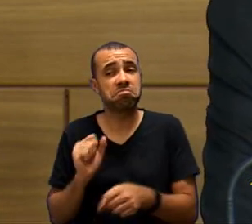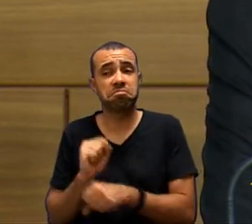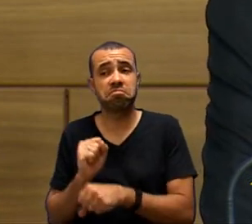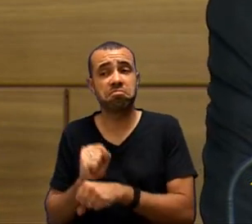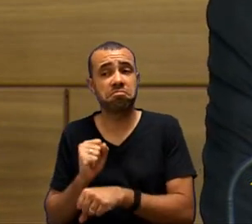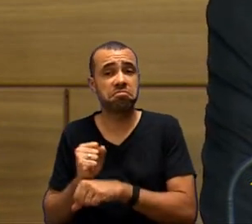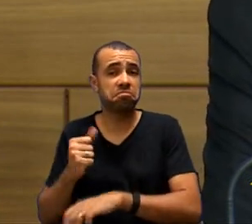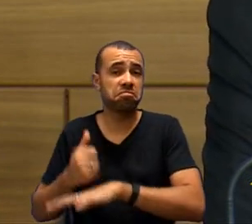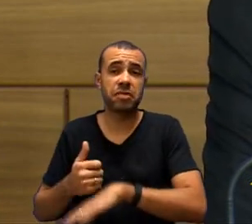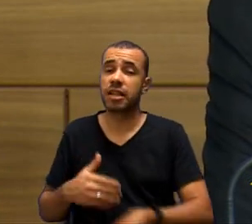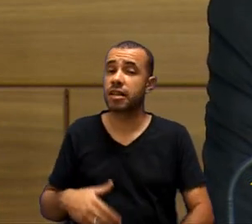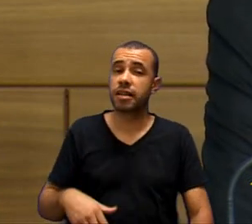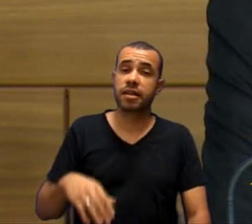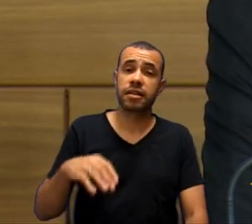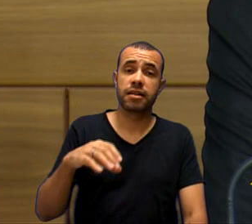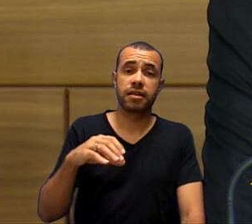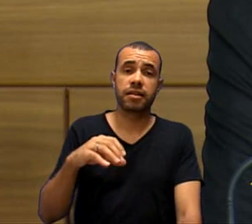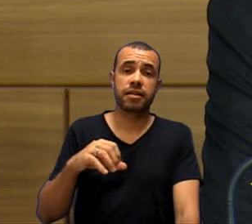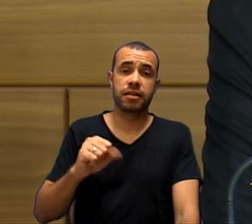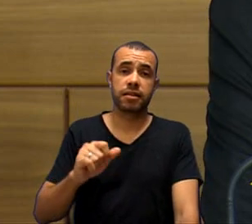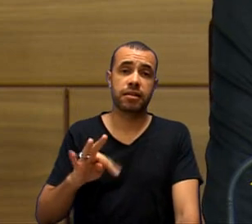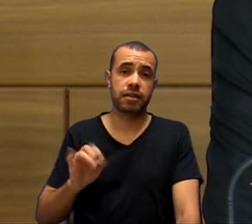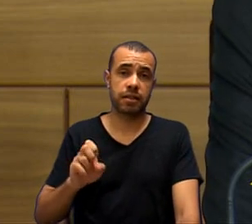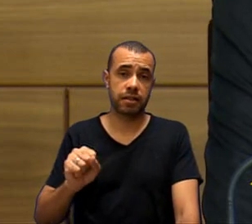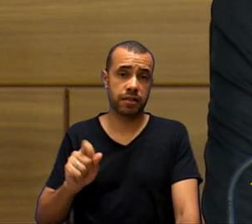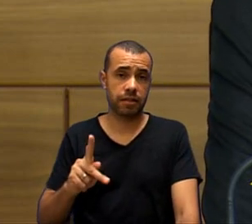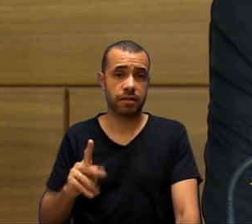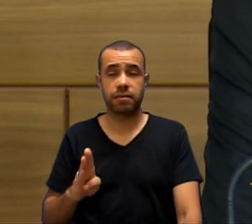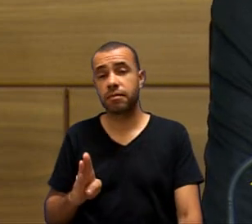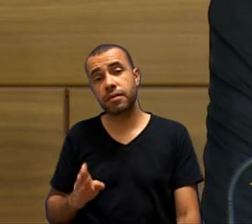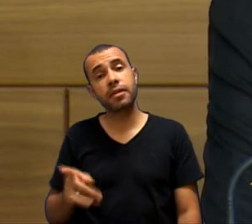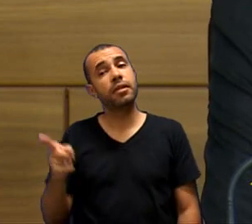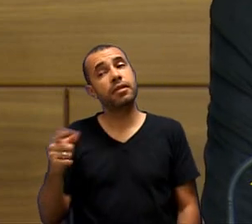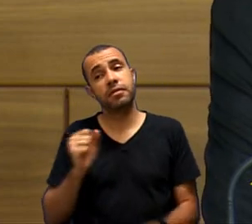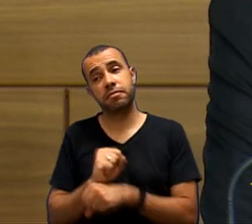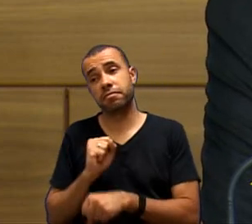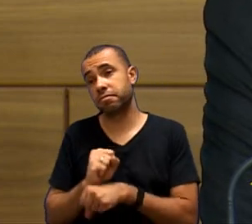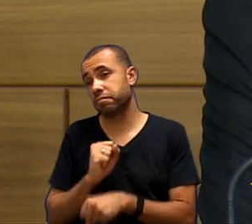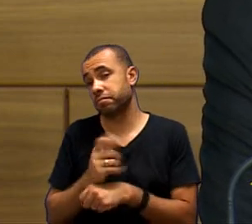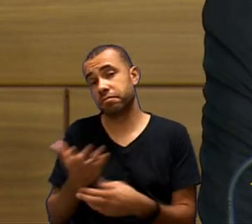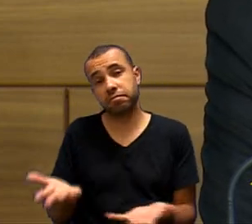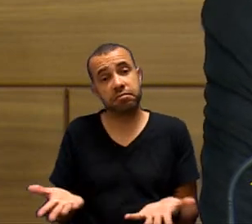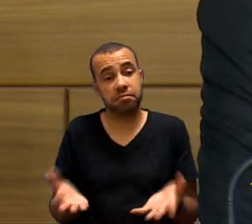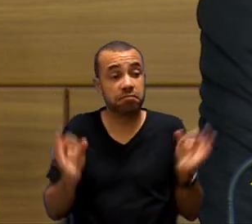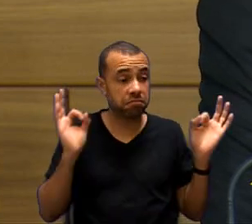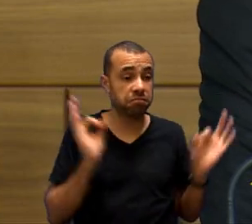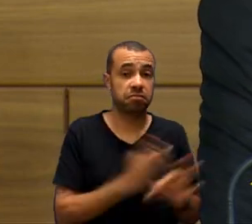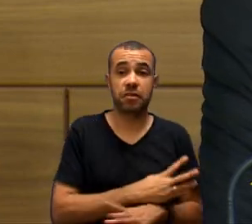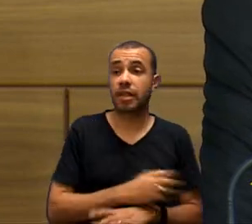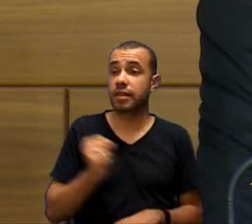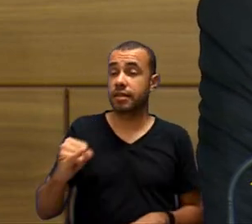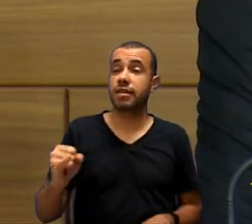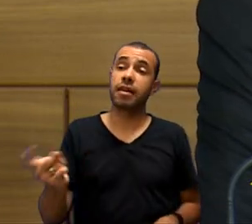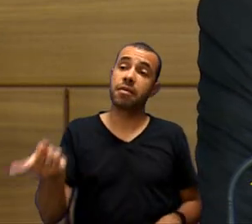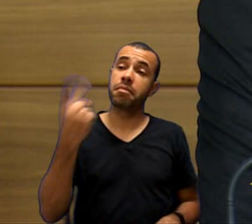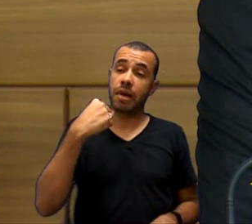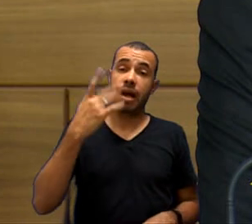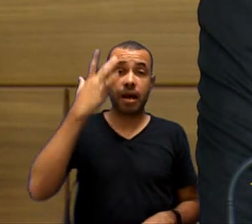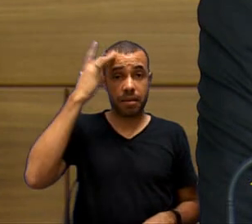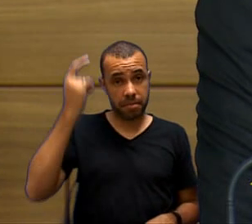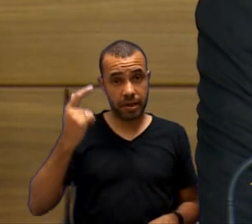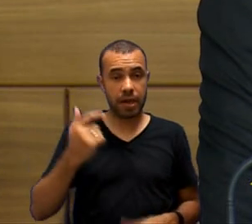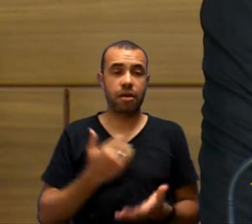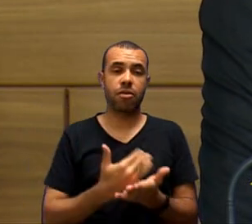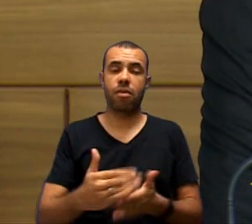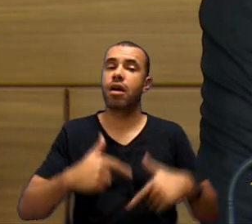de um tempo. Eu não posso falar pela CETESB. Por nós, está tudo pronto, poderia começar amanhã, todas as obras. Então,